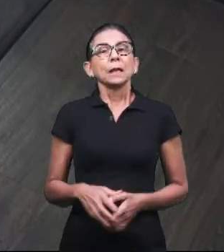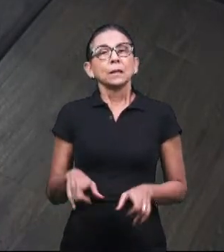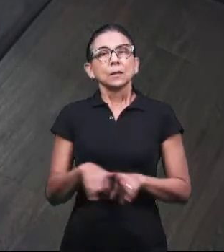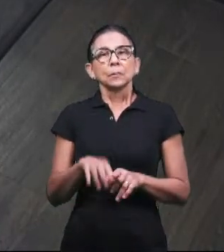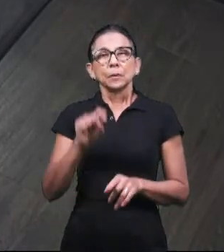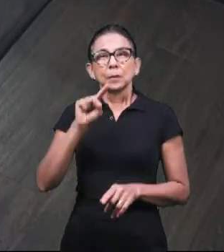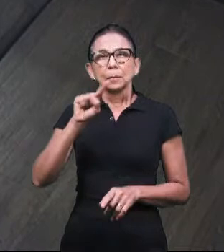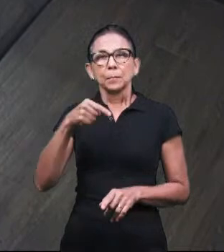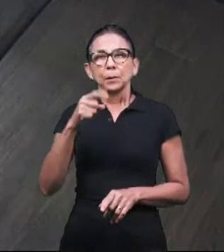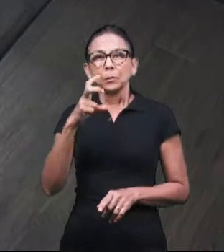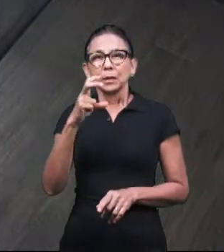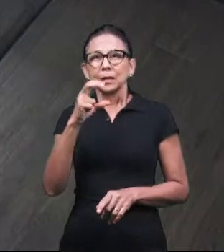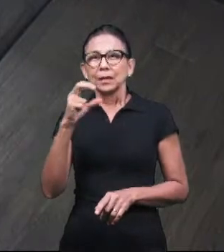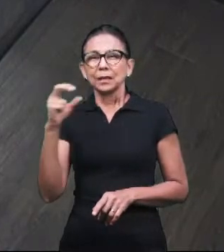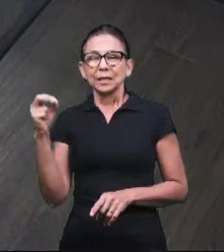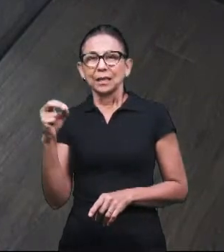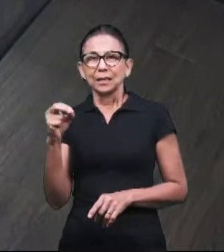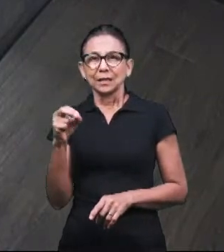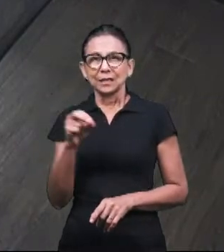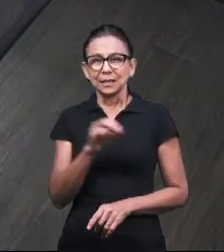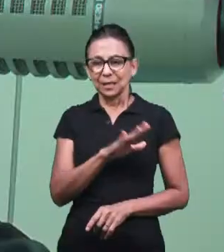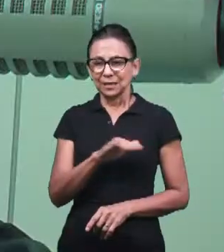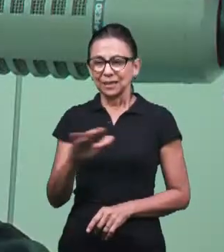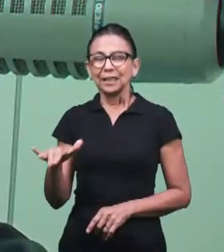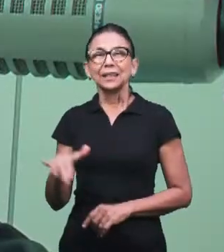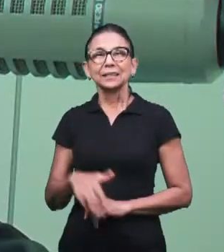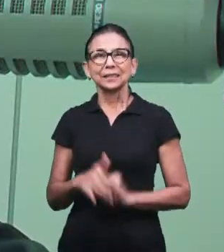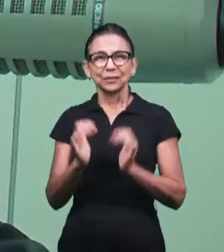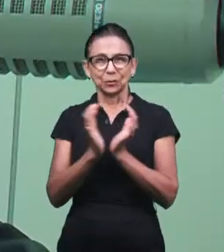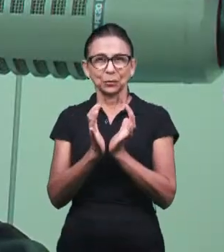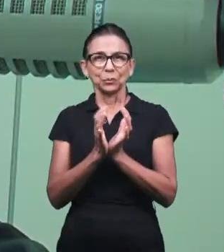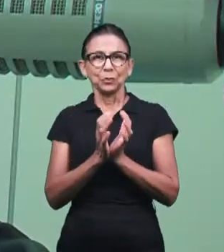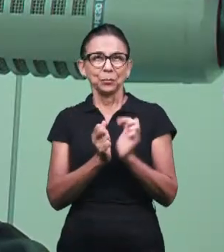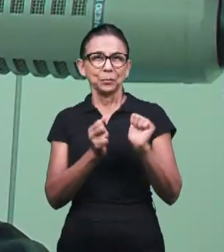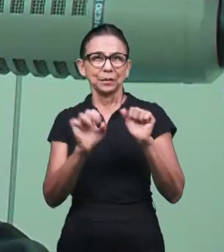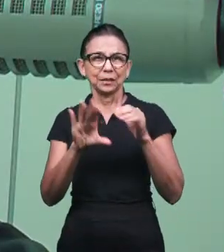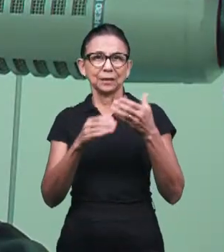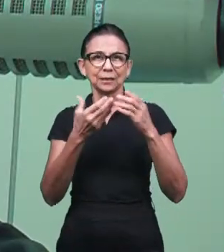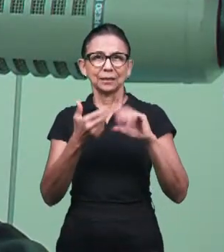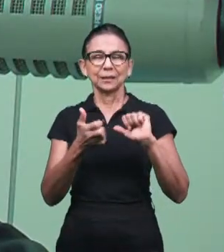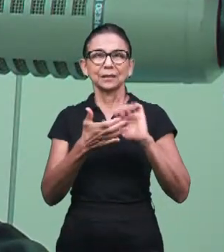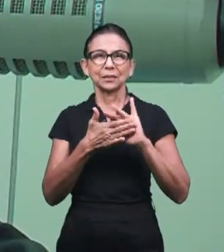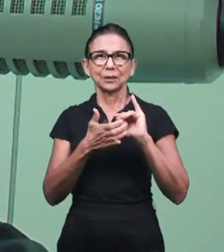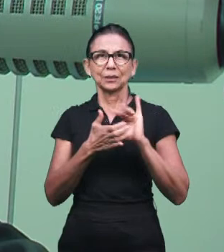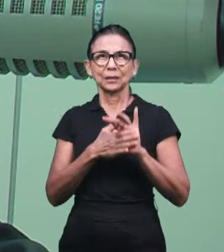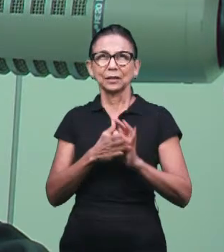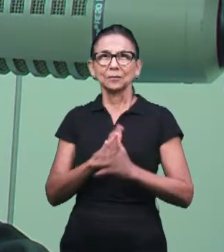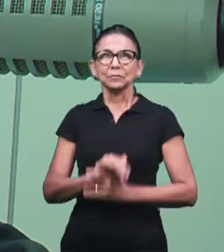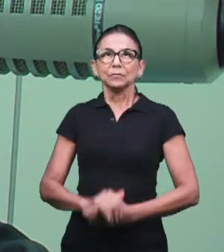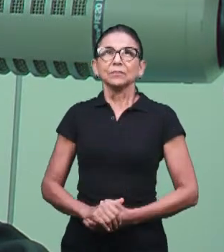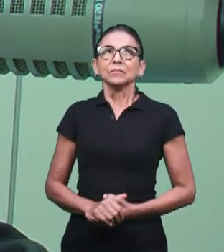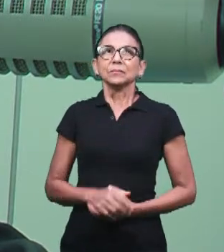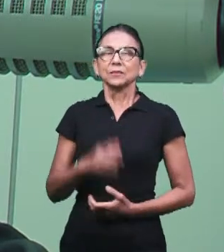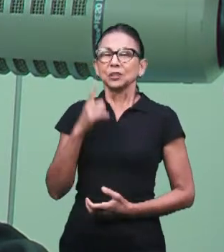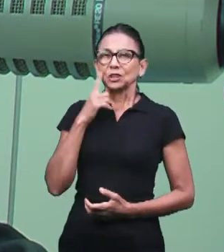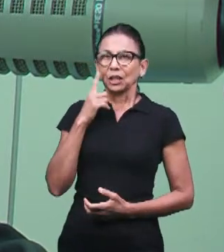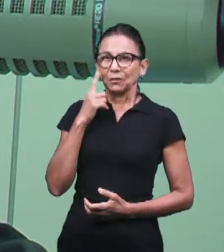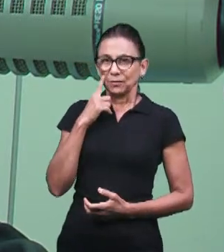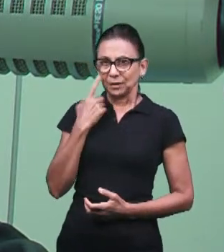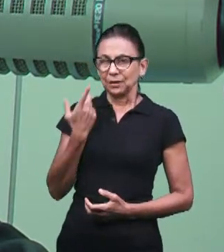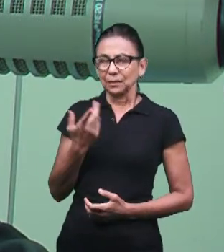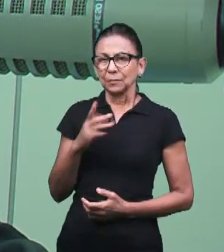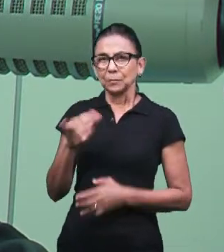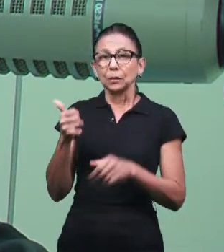né? É lindo aqueles louvores quando a gente vê, né? Tem os vídeos, ainda tá no YouTube lá, as crianças cantando, né?